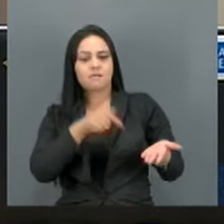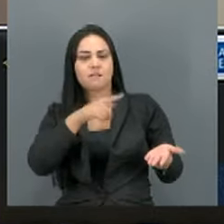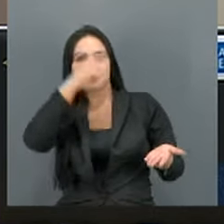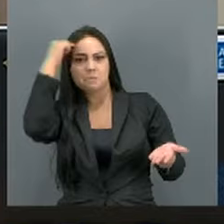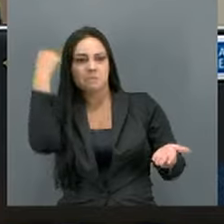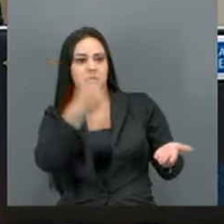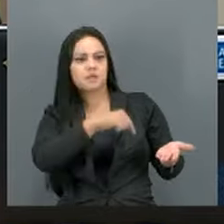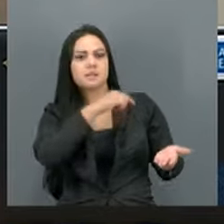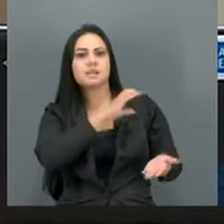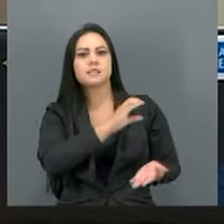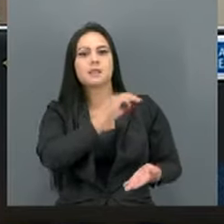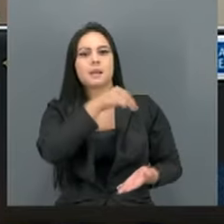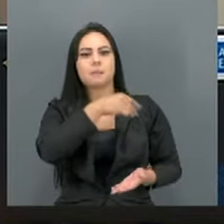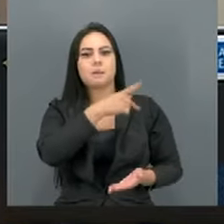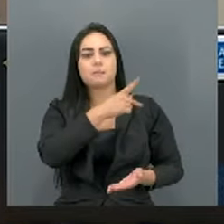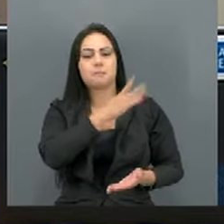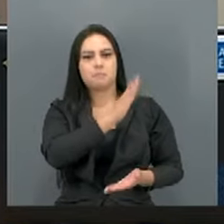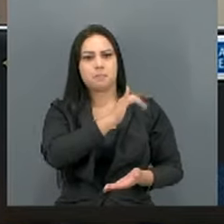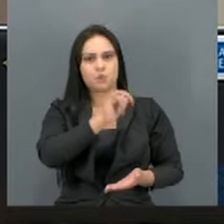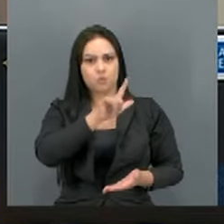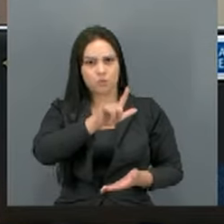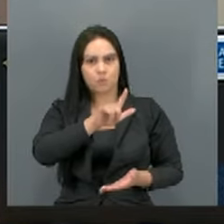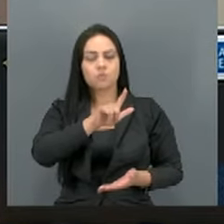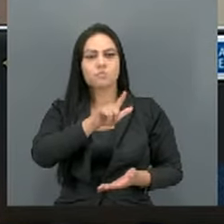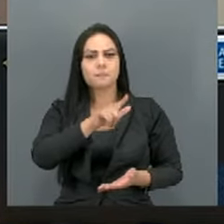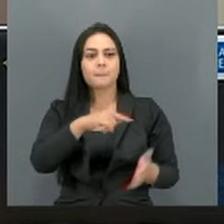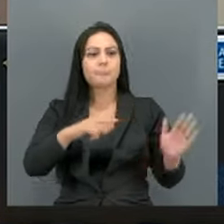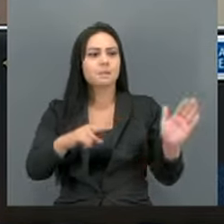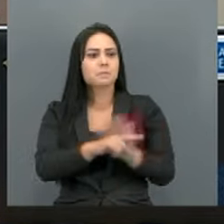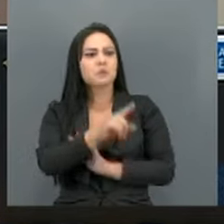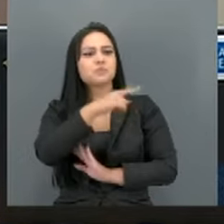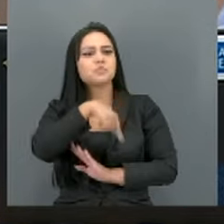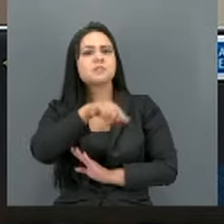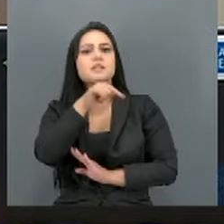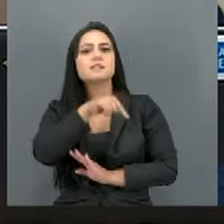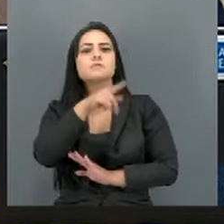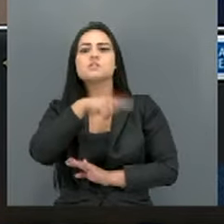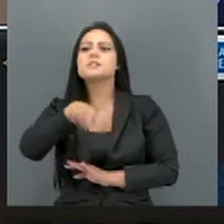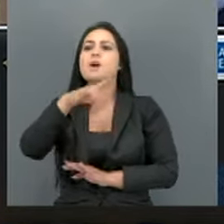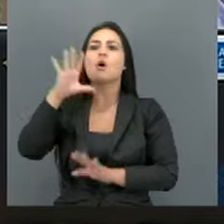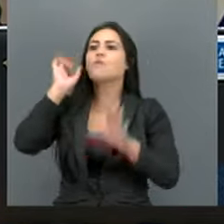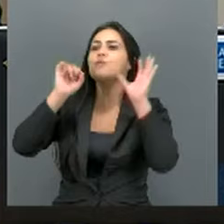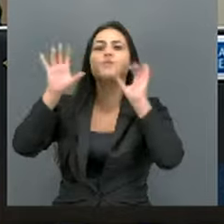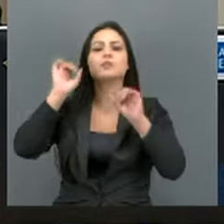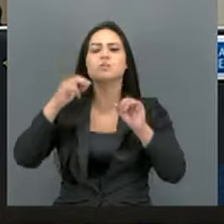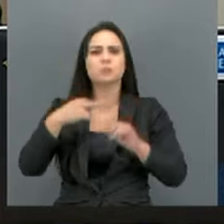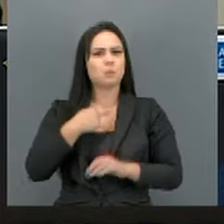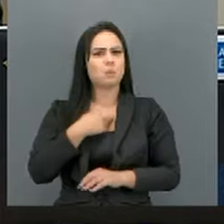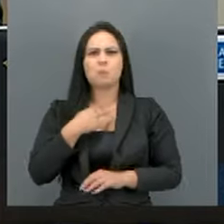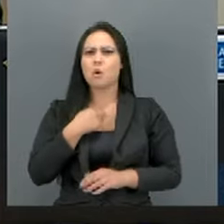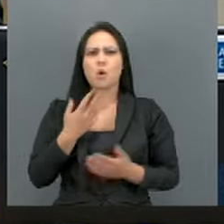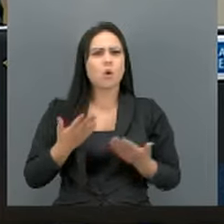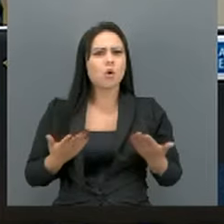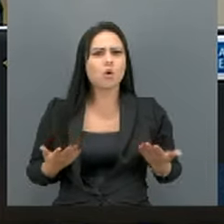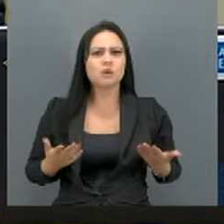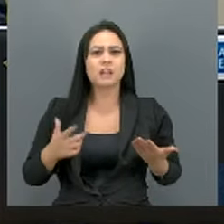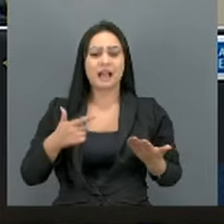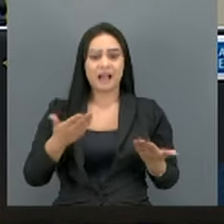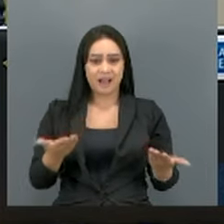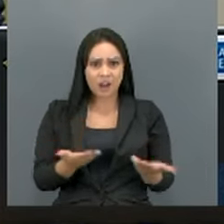no CMBio. Então, eu pergunto, vocês estão aqui, quem está ouvindo, não pode mais, nós estamos em